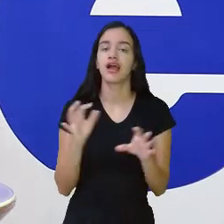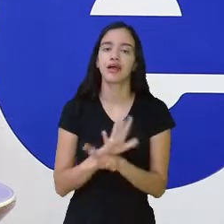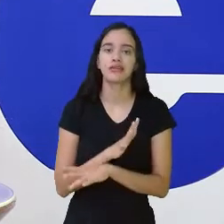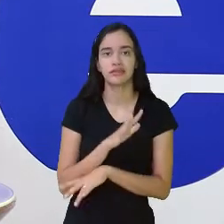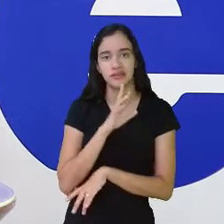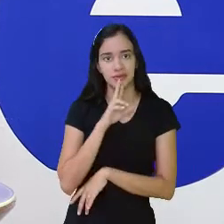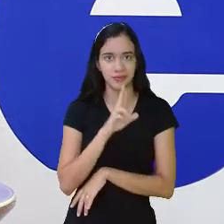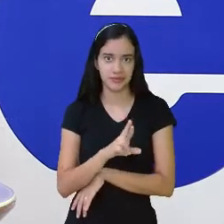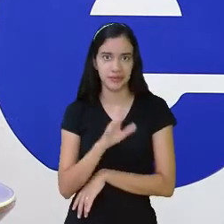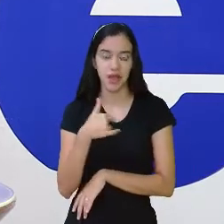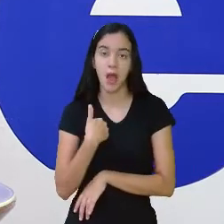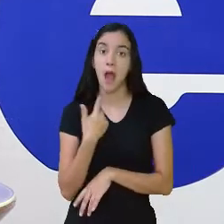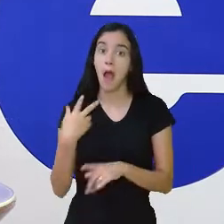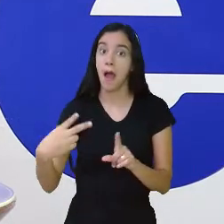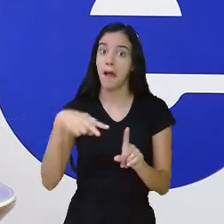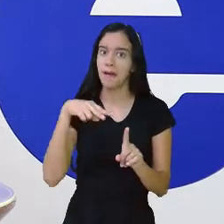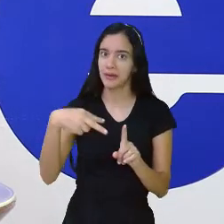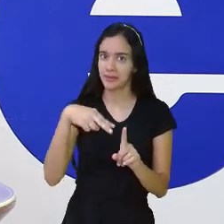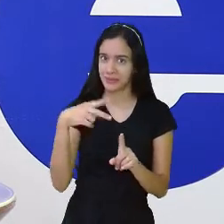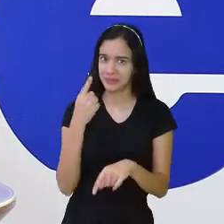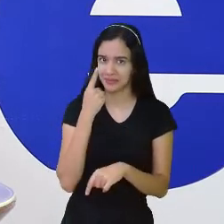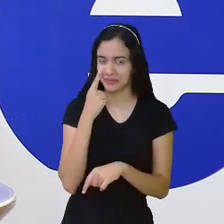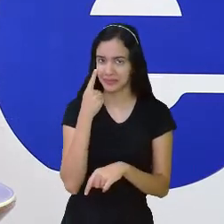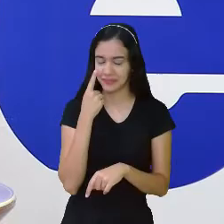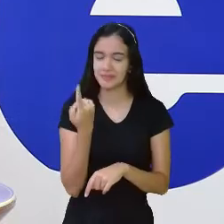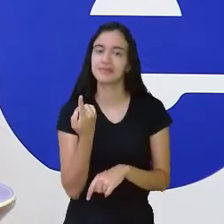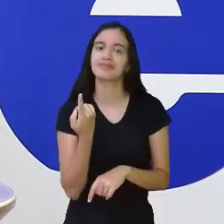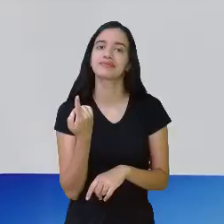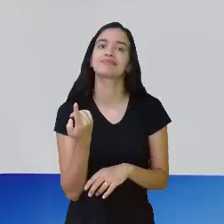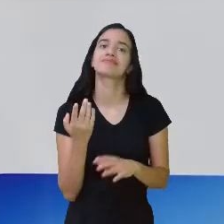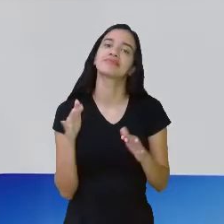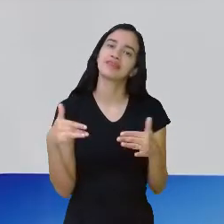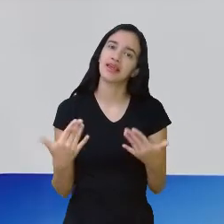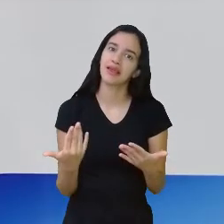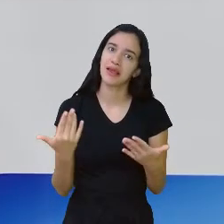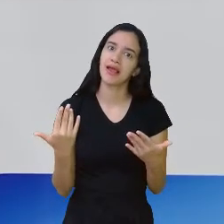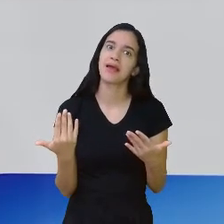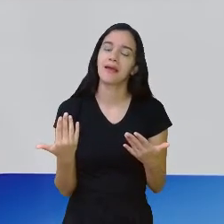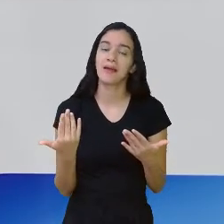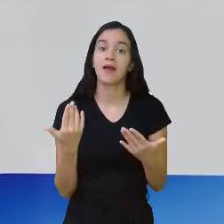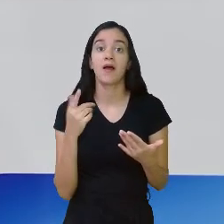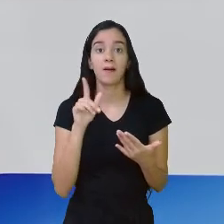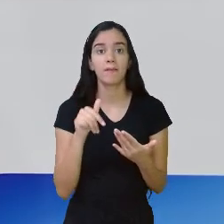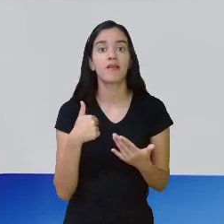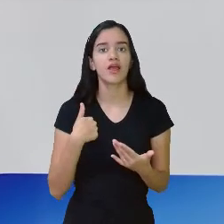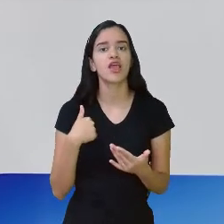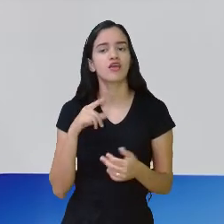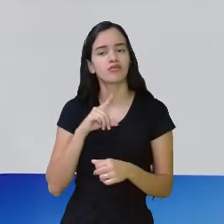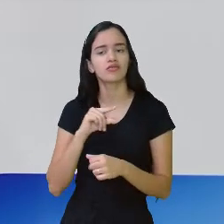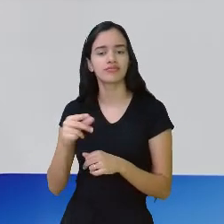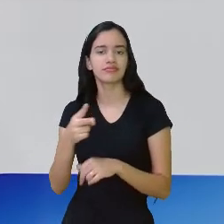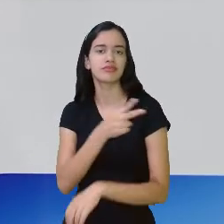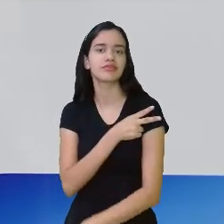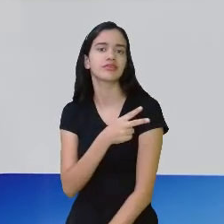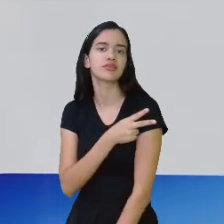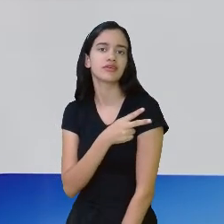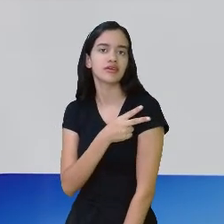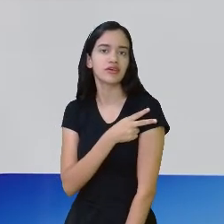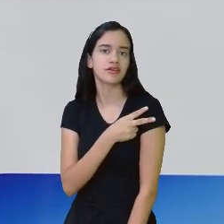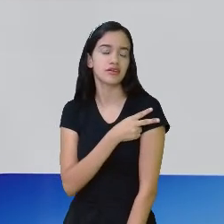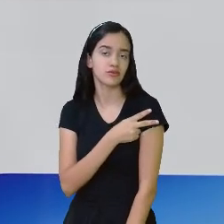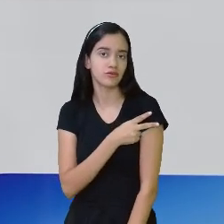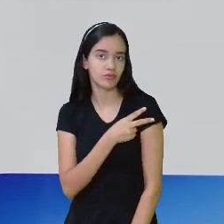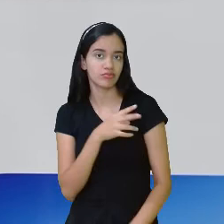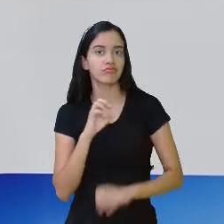responder aqui. Olha o pontinho de vista. Pois é, que coincidência. Eu fui para o 2º ano, estou dando aula